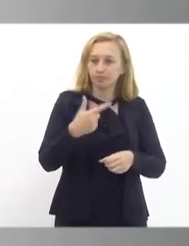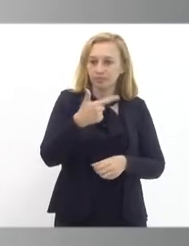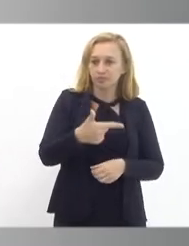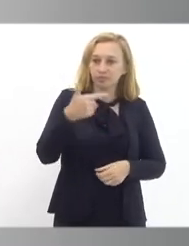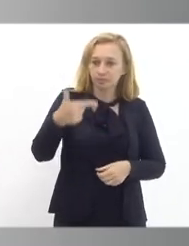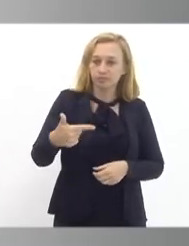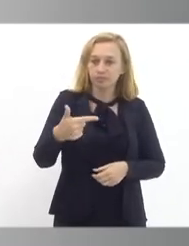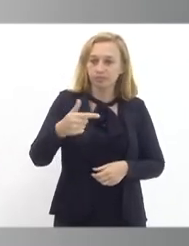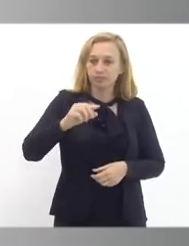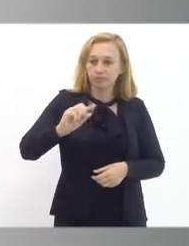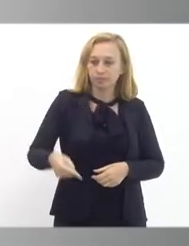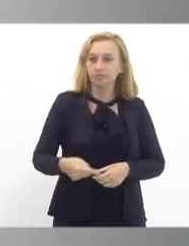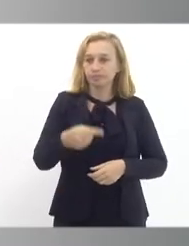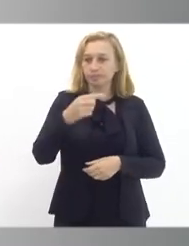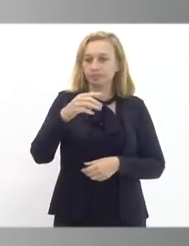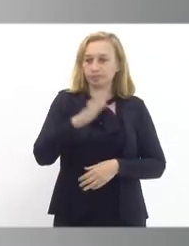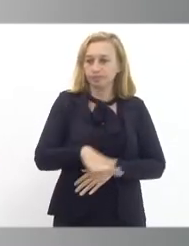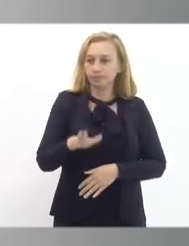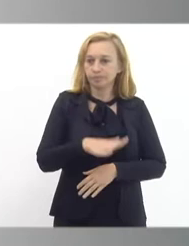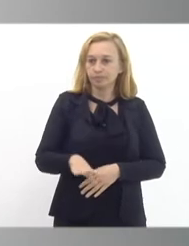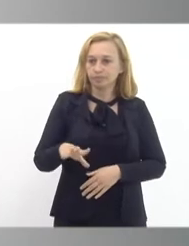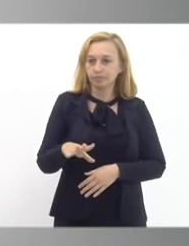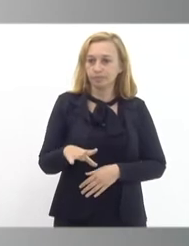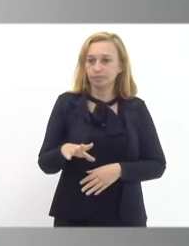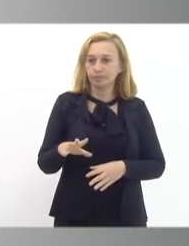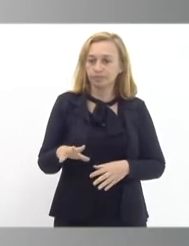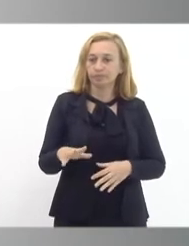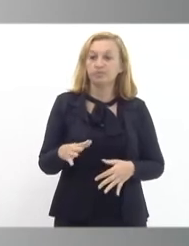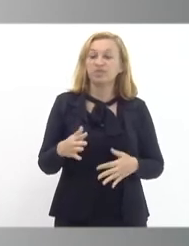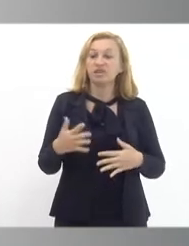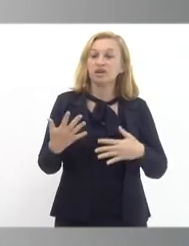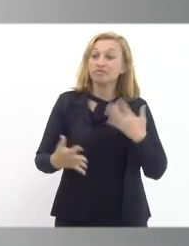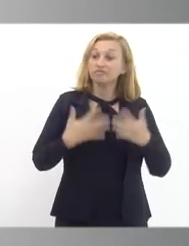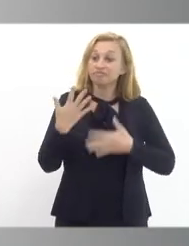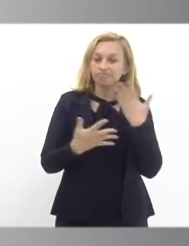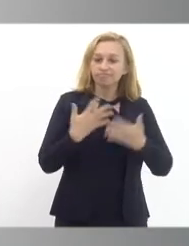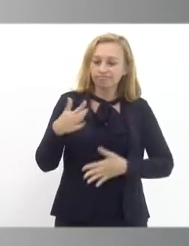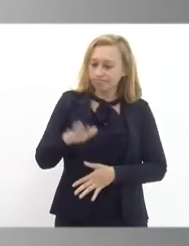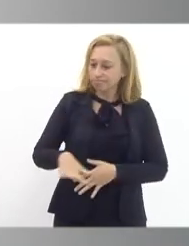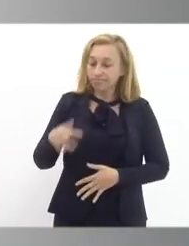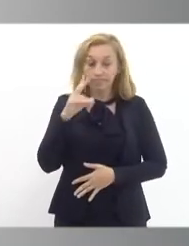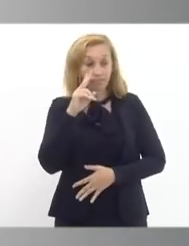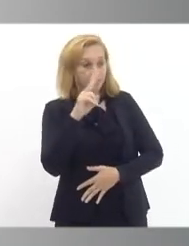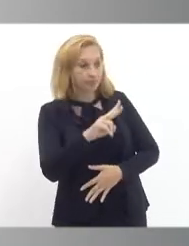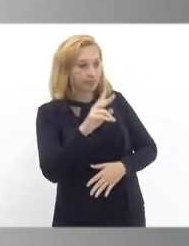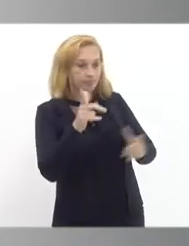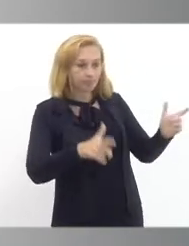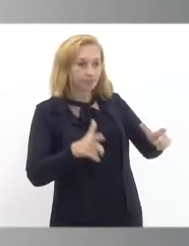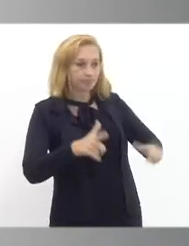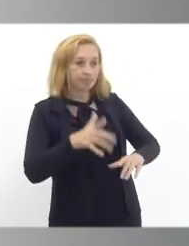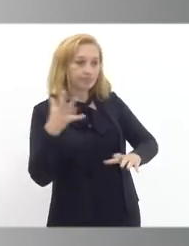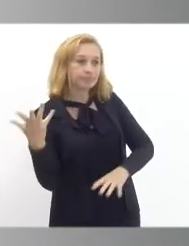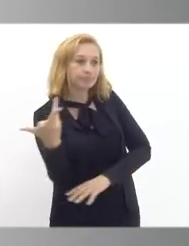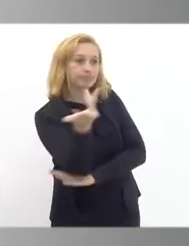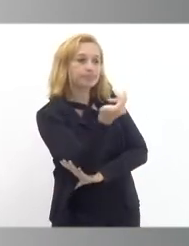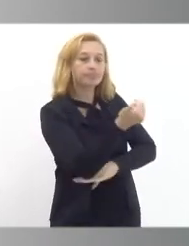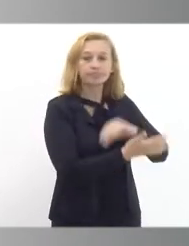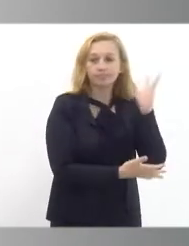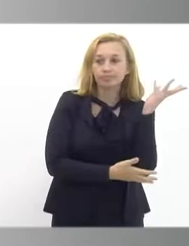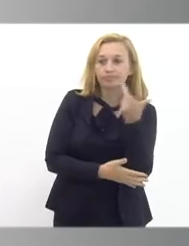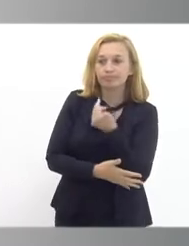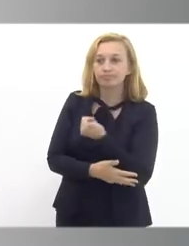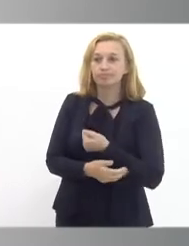crianças dia. A alegria daquelas crianças em frequentar um espaço ao ar livre, junto à natureza, com educação